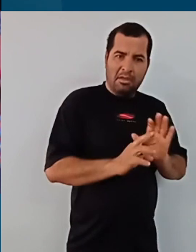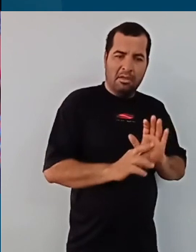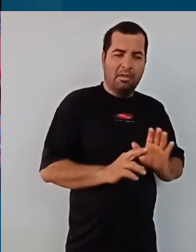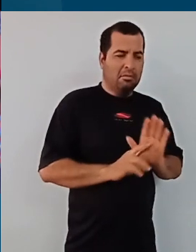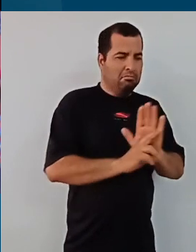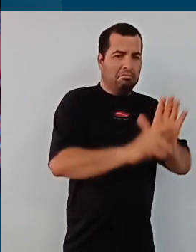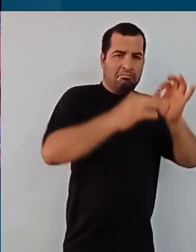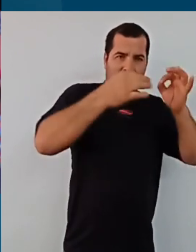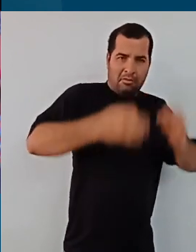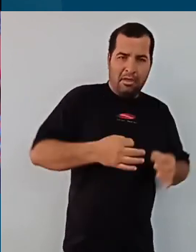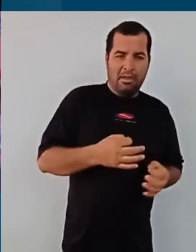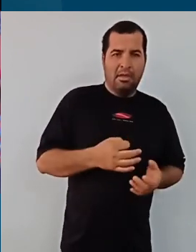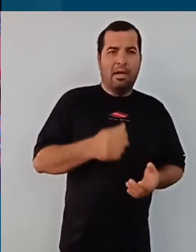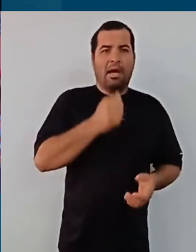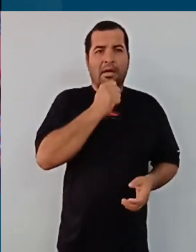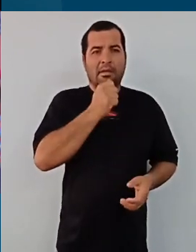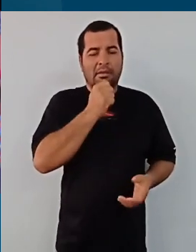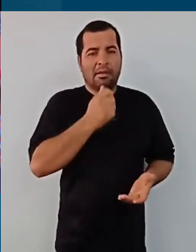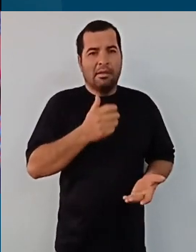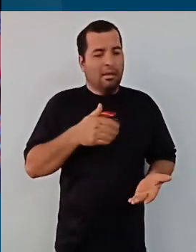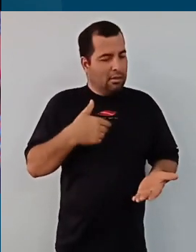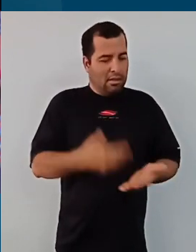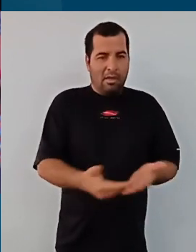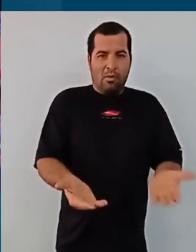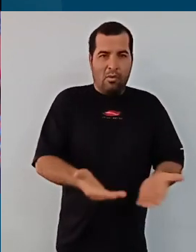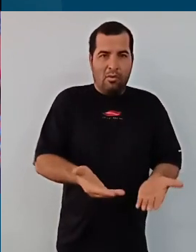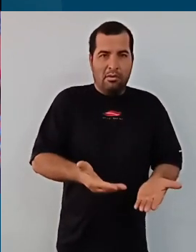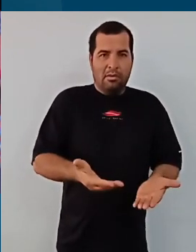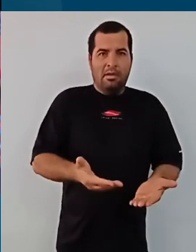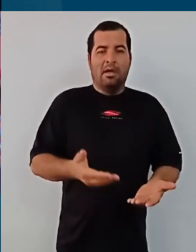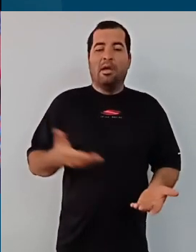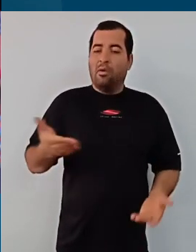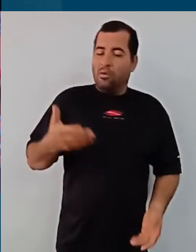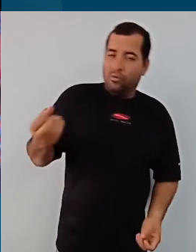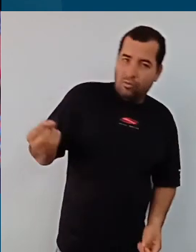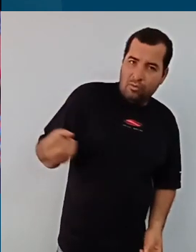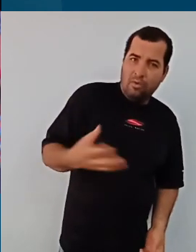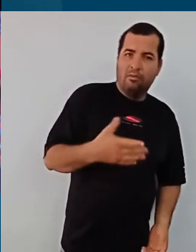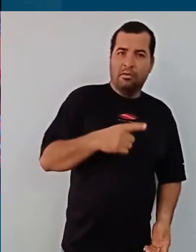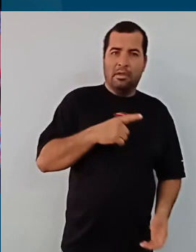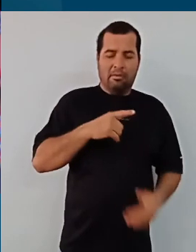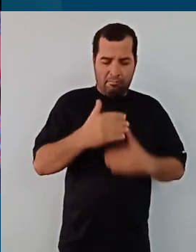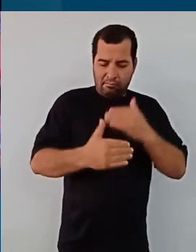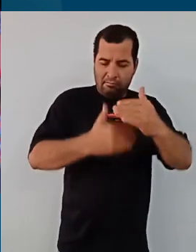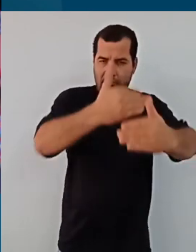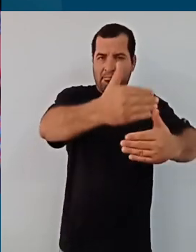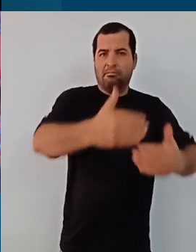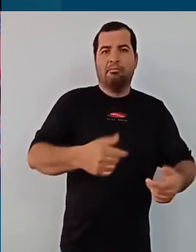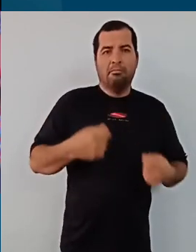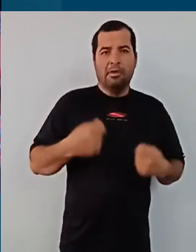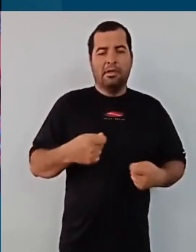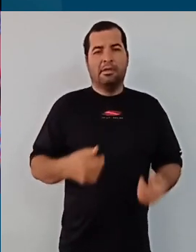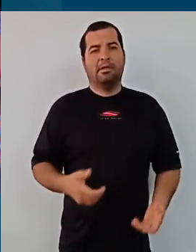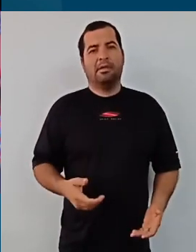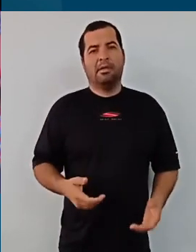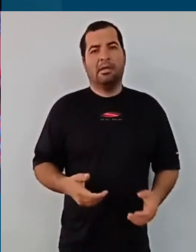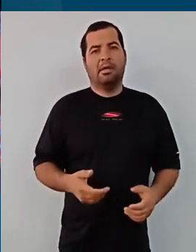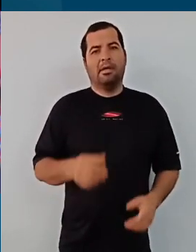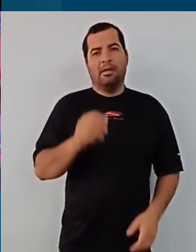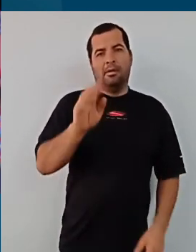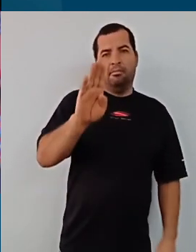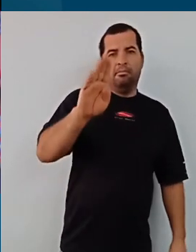dos jovens, o que há agora é um movimento no seguinte sentido. A base diz o que